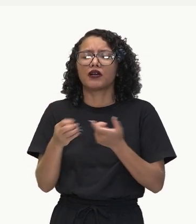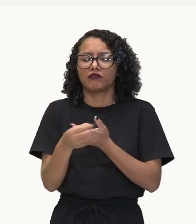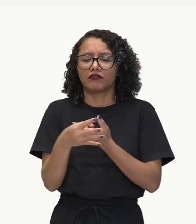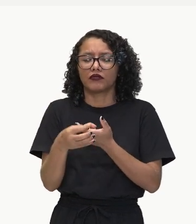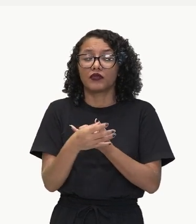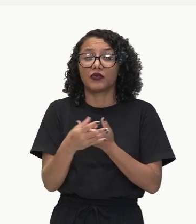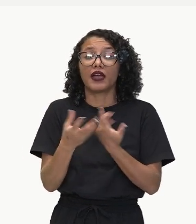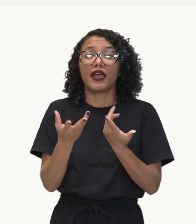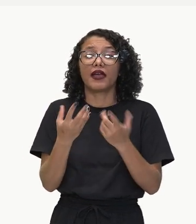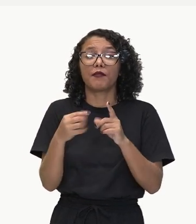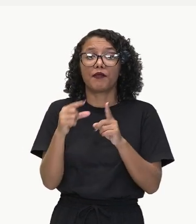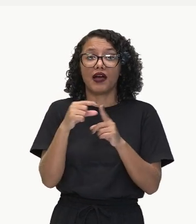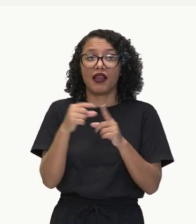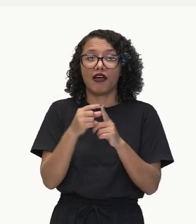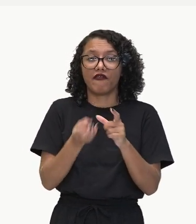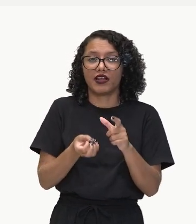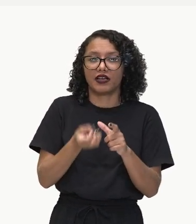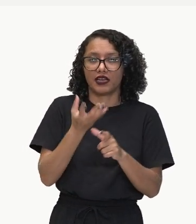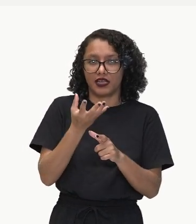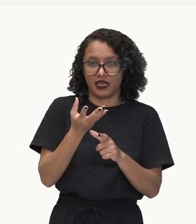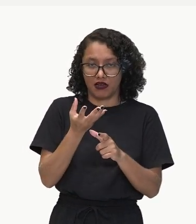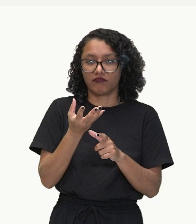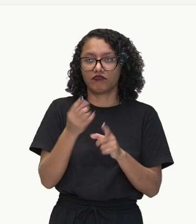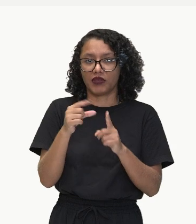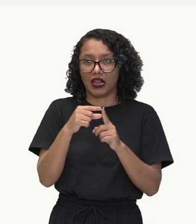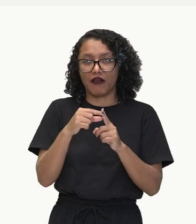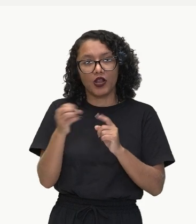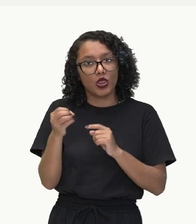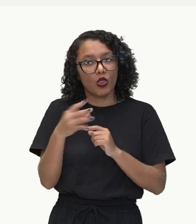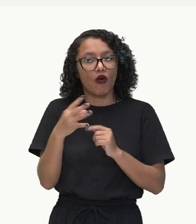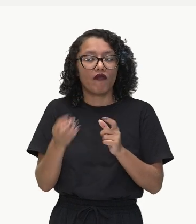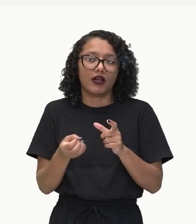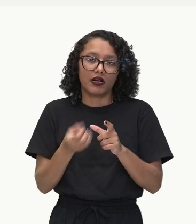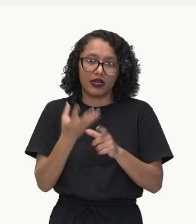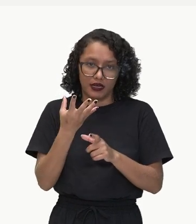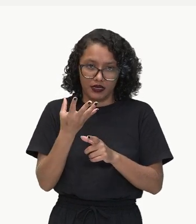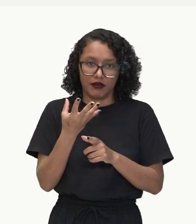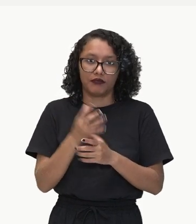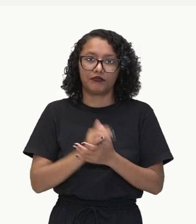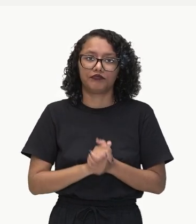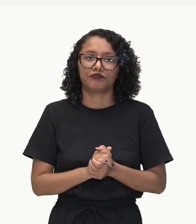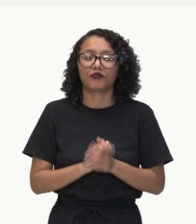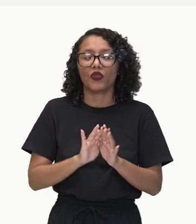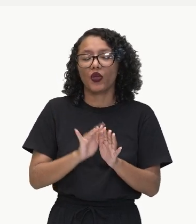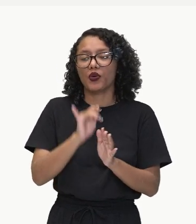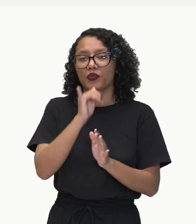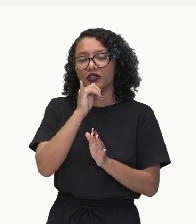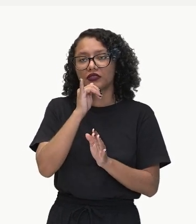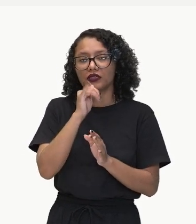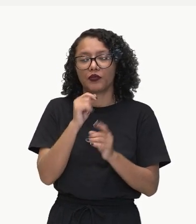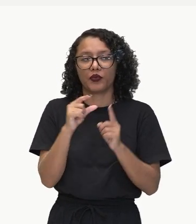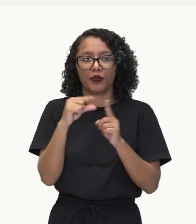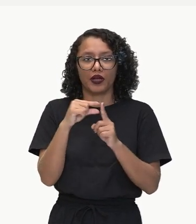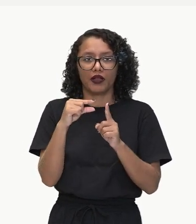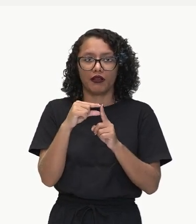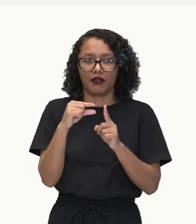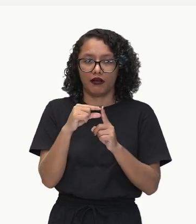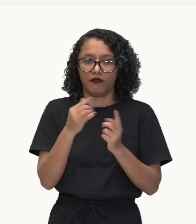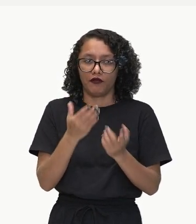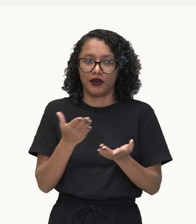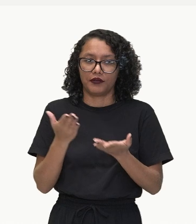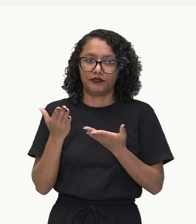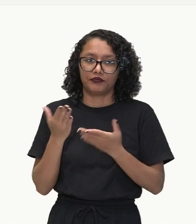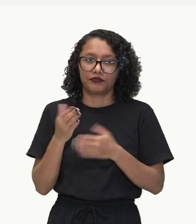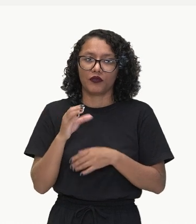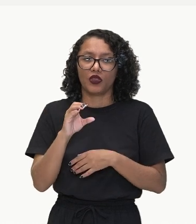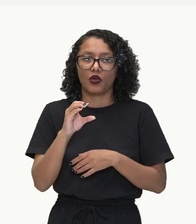novas palavras. Olha só aqui que interessante, nesse poema ele cria aqui, por exemplo, a